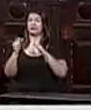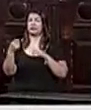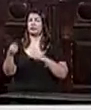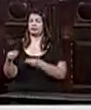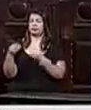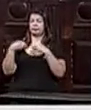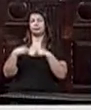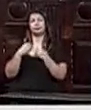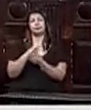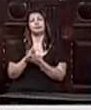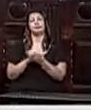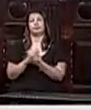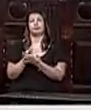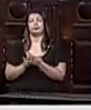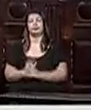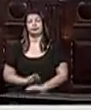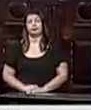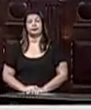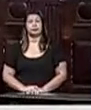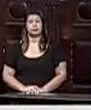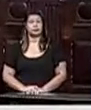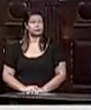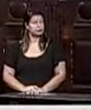Agora, senhor presidente,